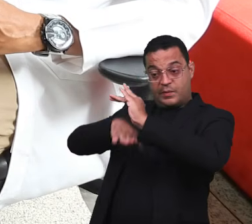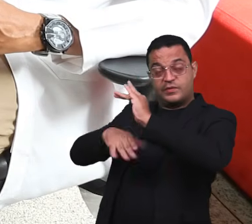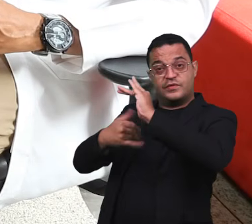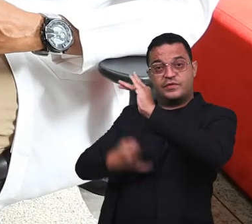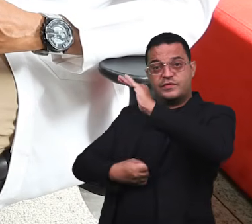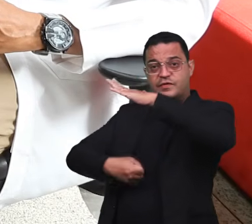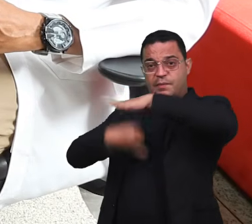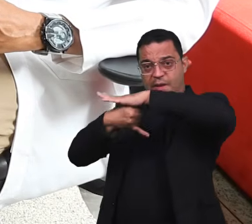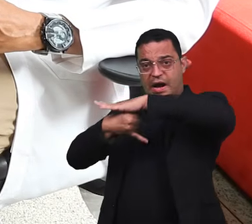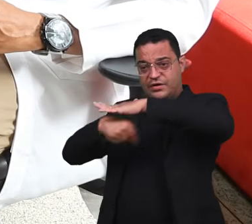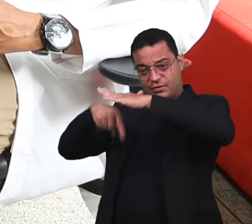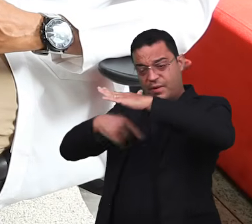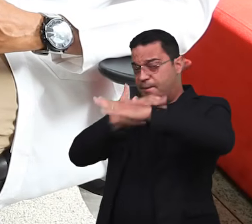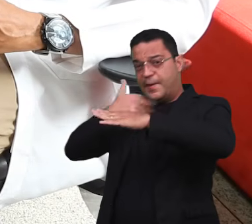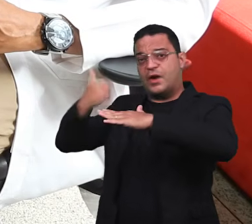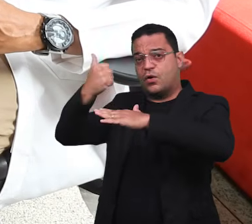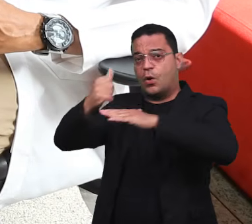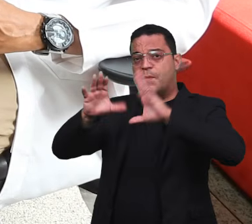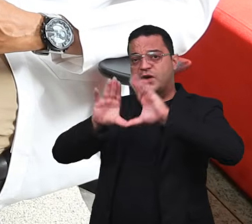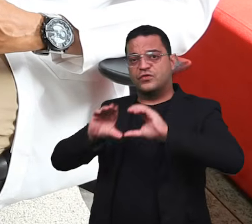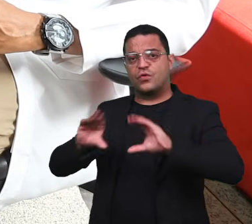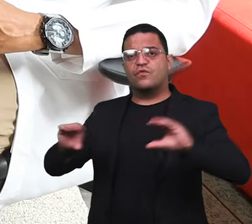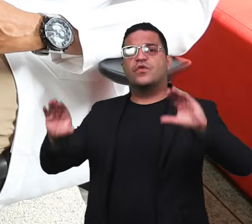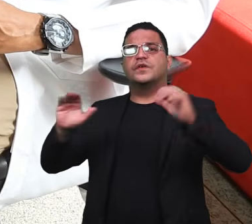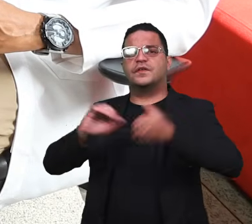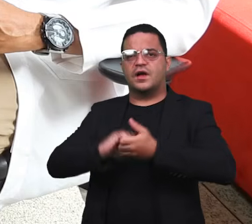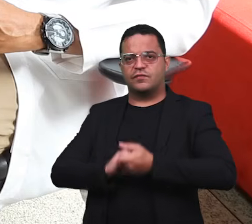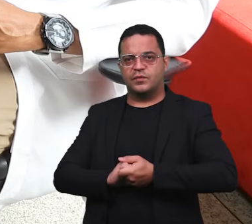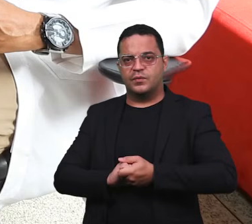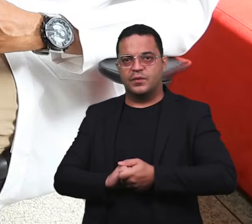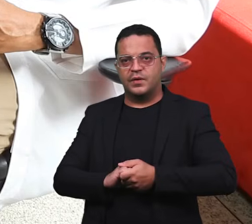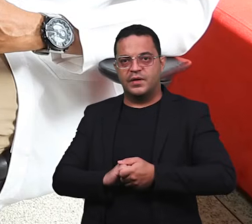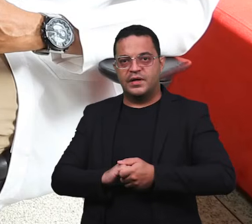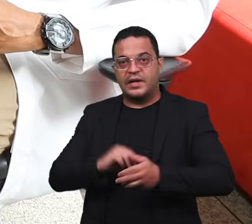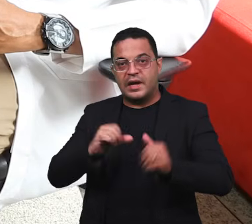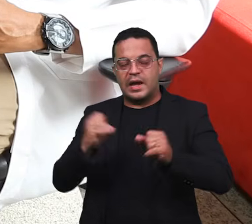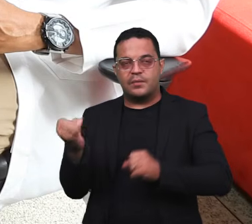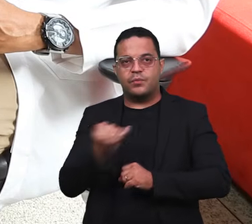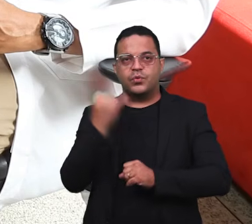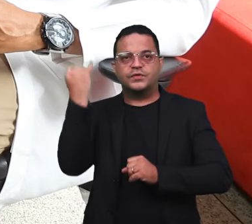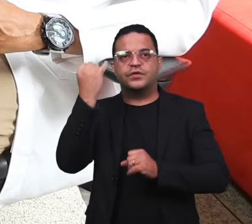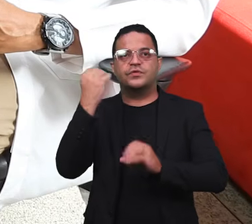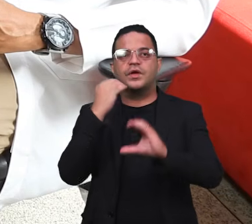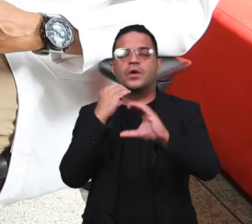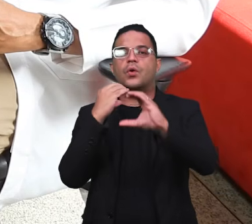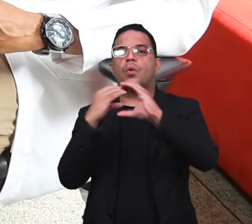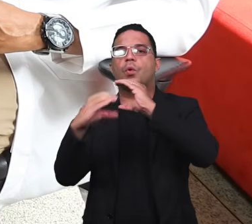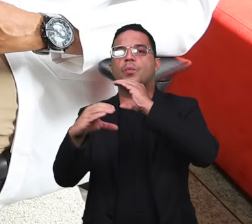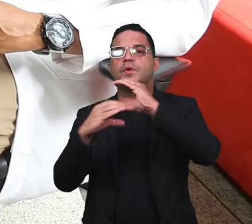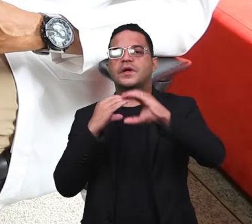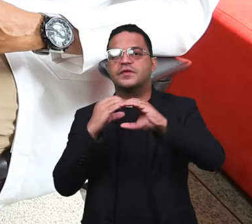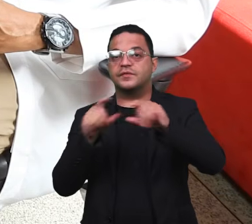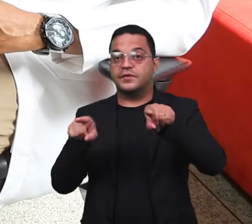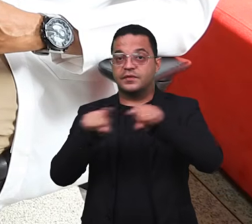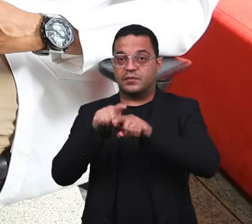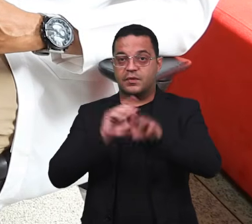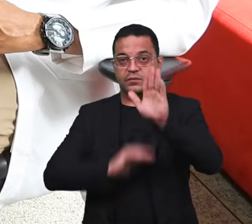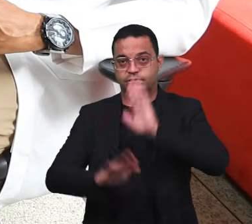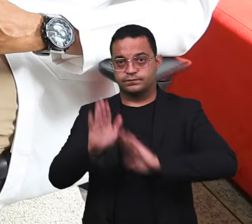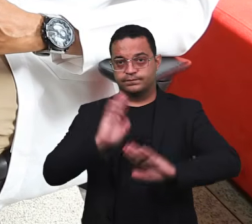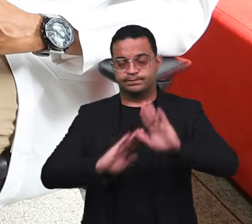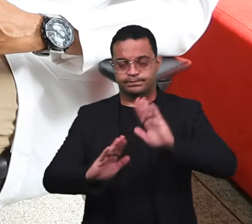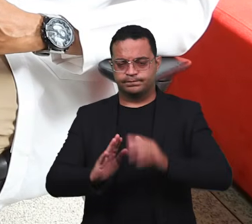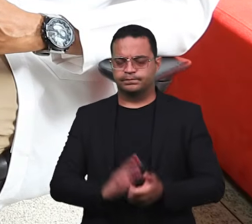uma logística, mas a gente só consegue ficar sabendo da logística se houver comunicação. Essa comunicação é questão de prudência, né?